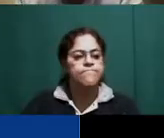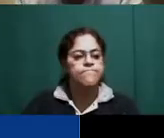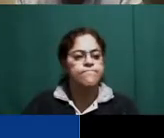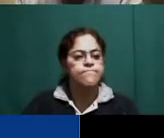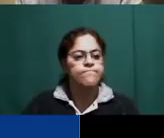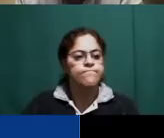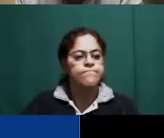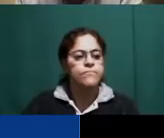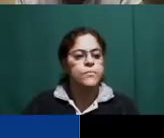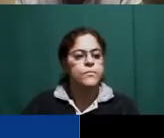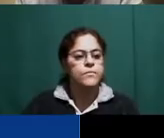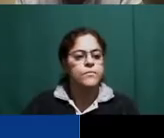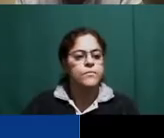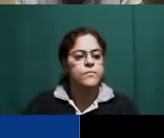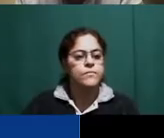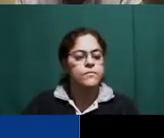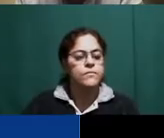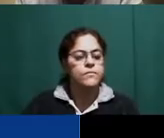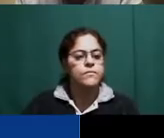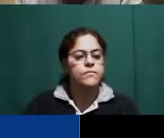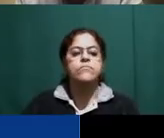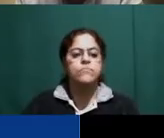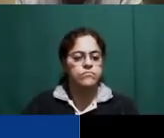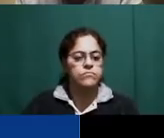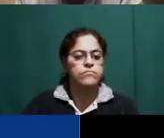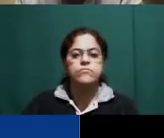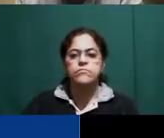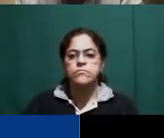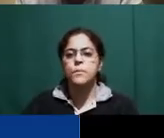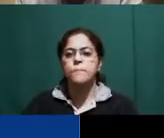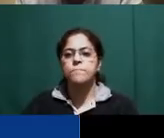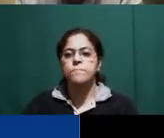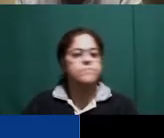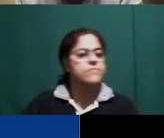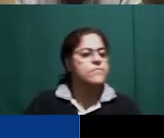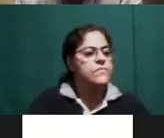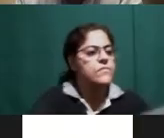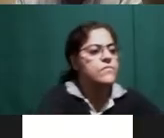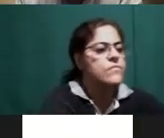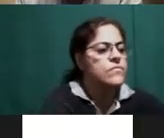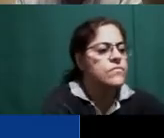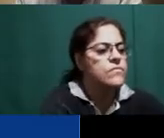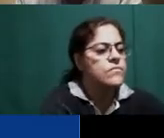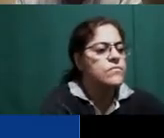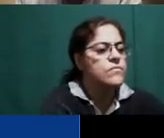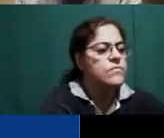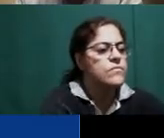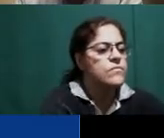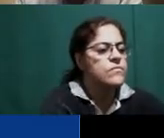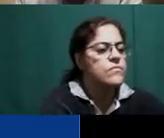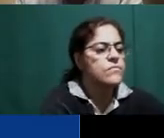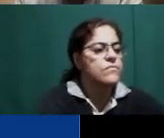região do pescoço que tem muitos músculos. A Gisele saiu